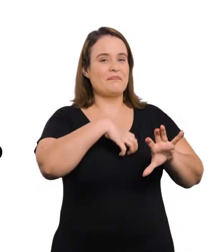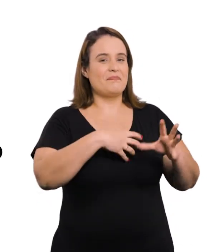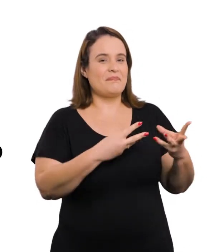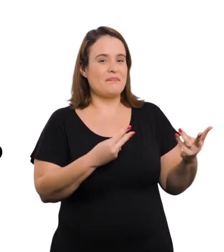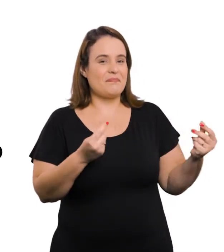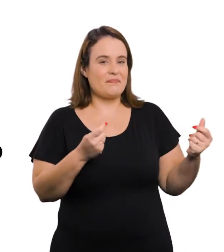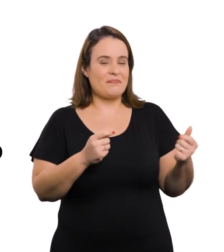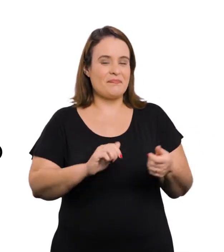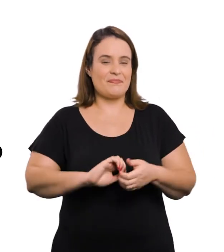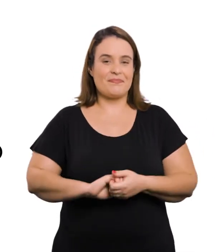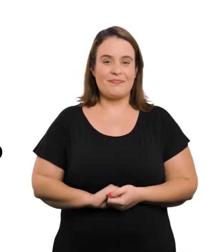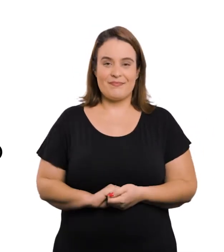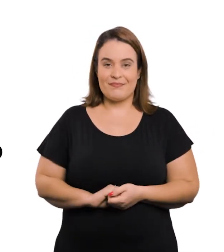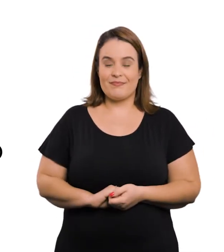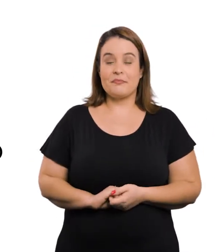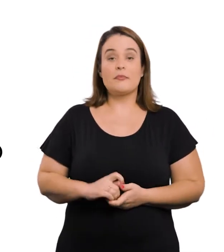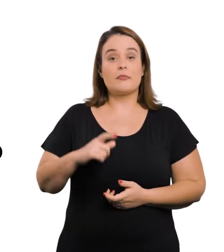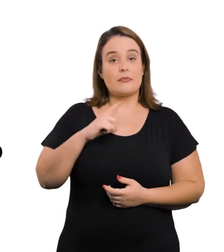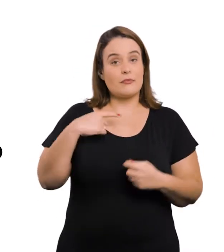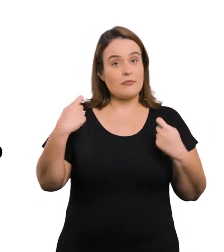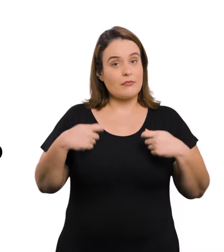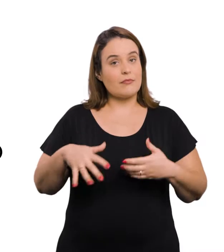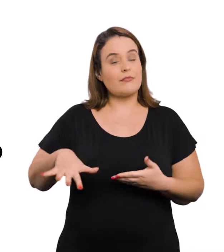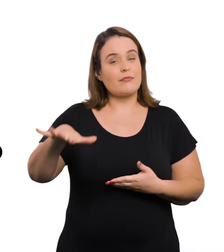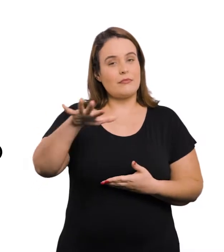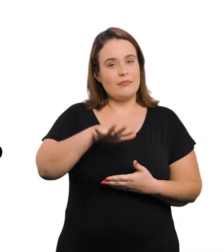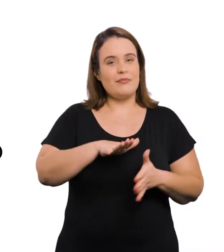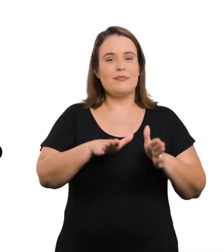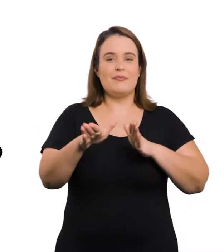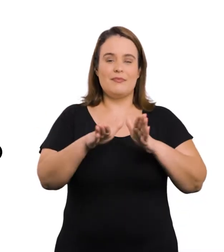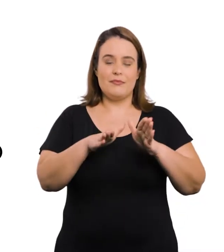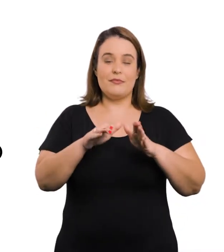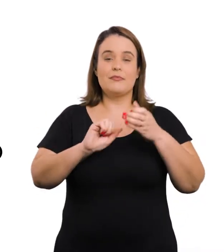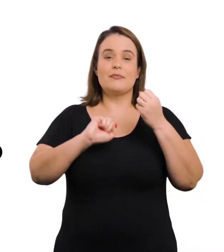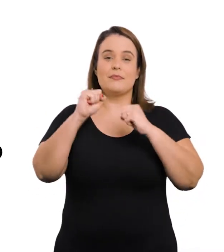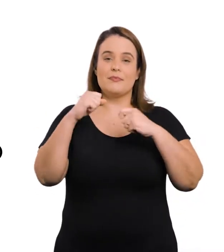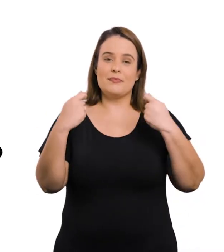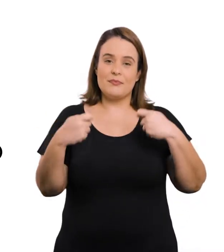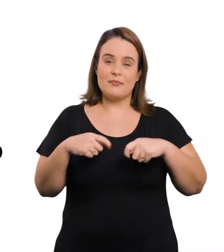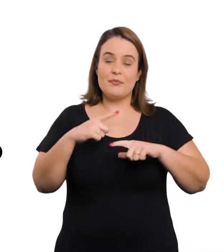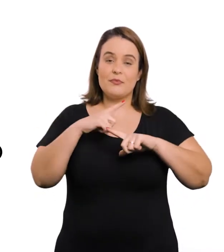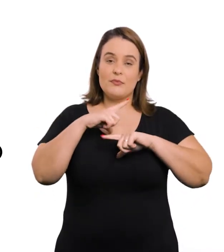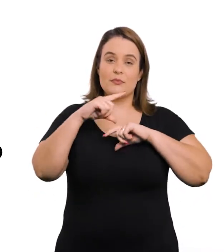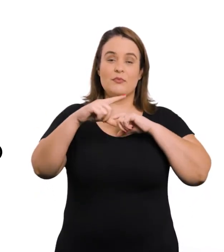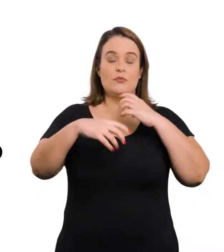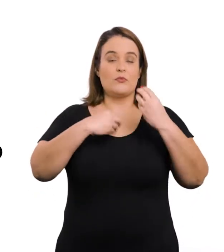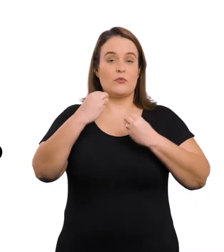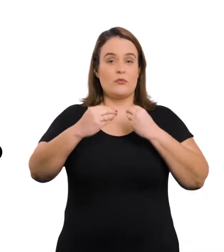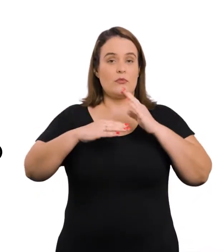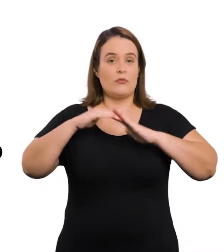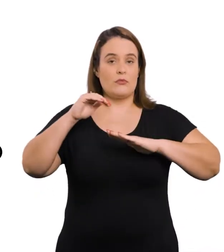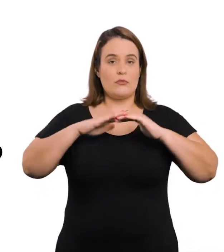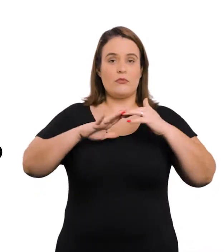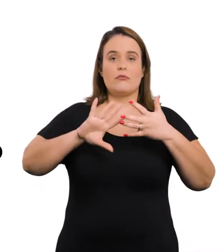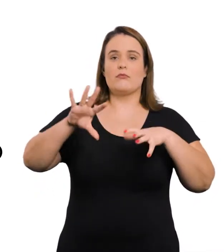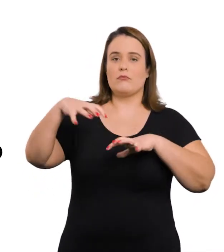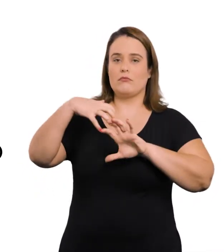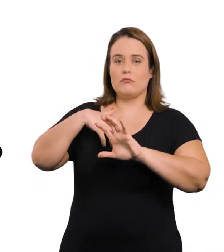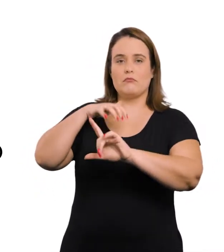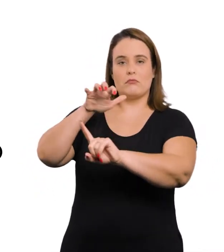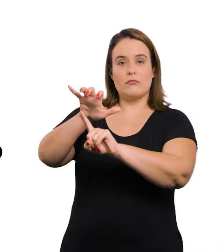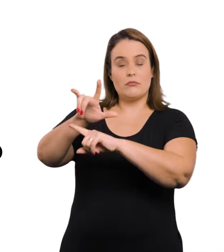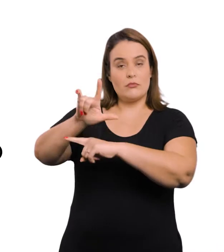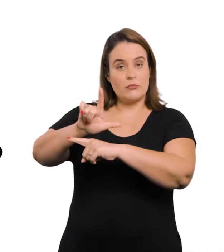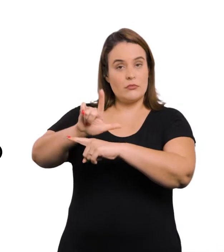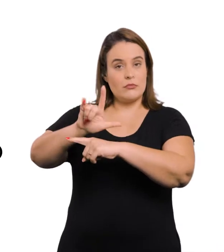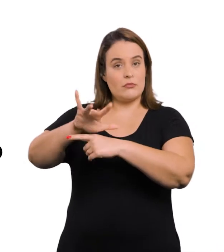Sensibilização. Além de garantir ambientes acessíveis, as empresas devem empreender ações de sensibilização